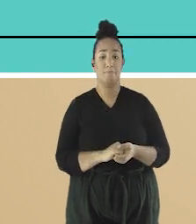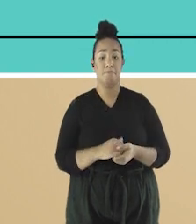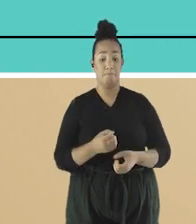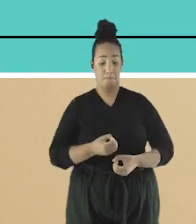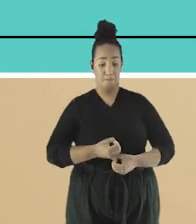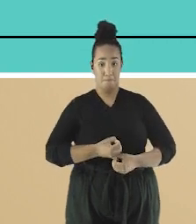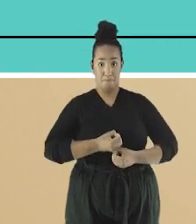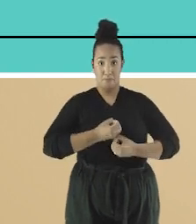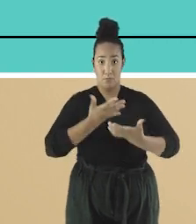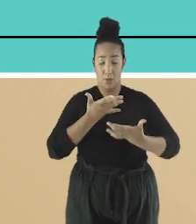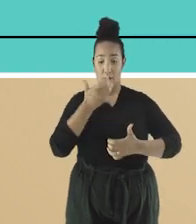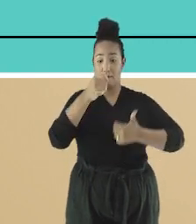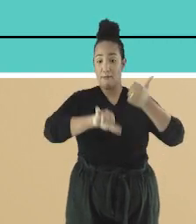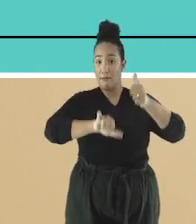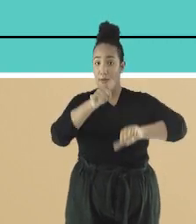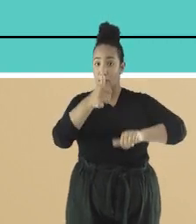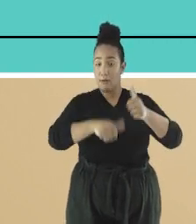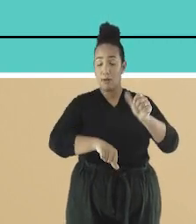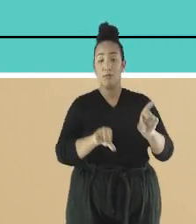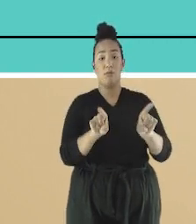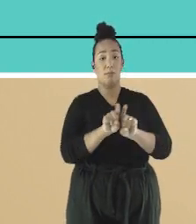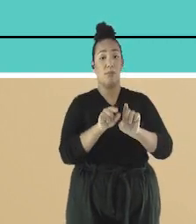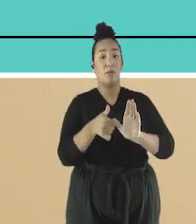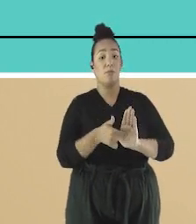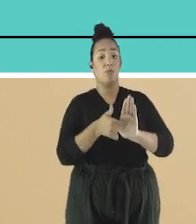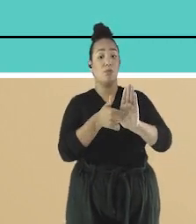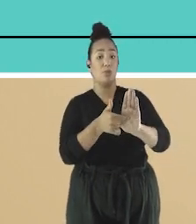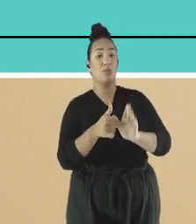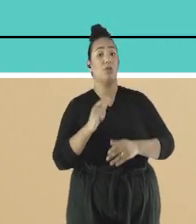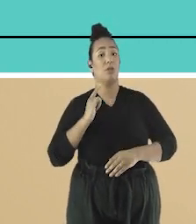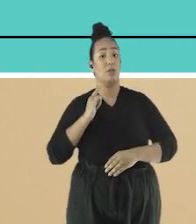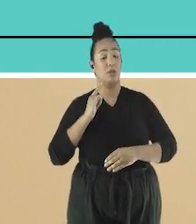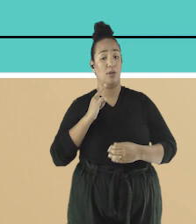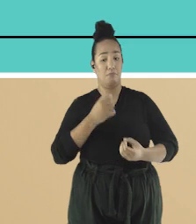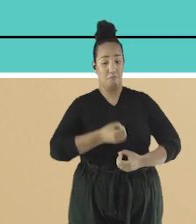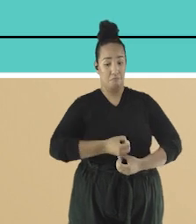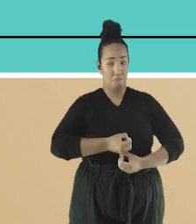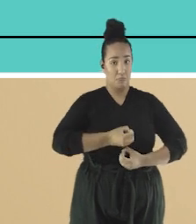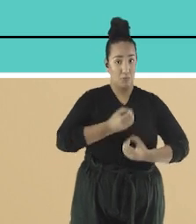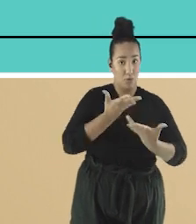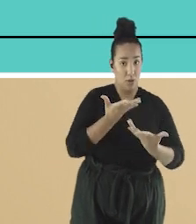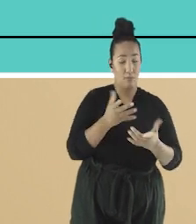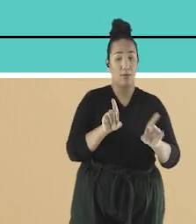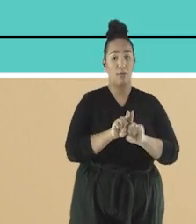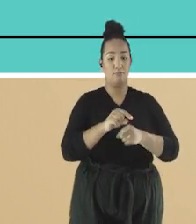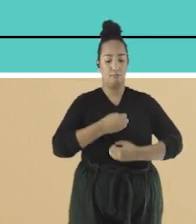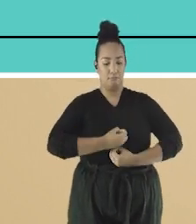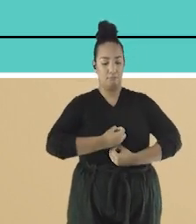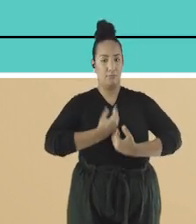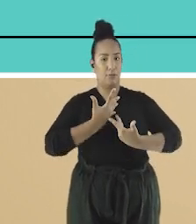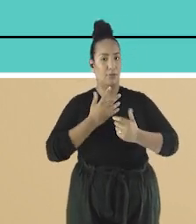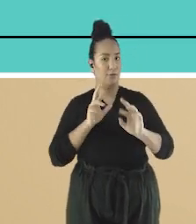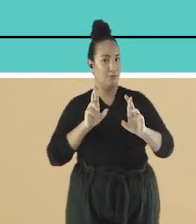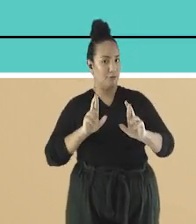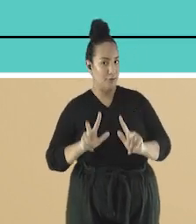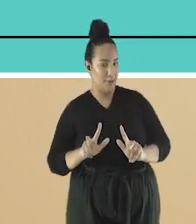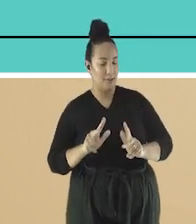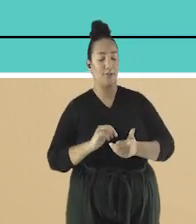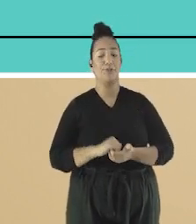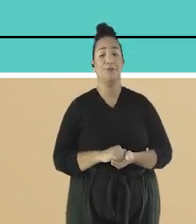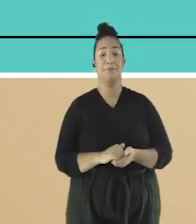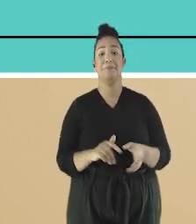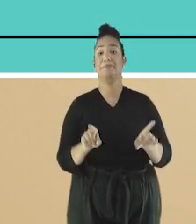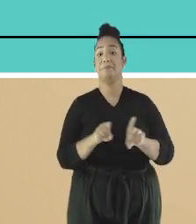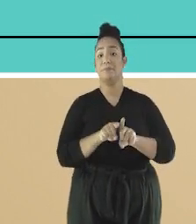de poemas, apresentar aos estudantes a diferença de significado de poema e poesia. E também analisar